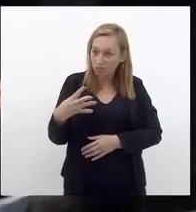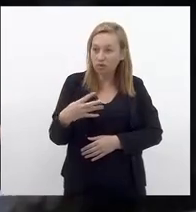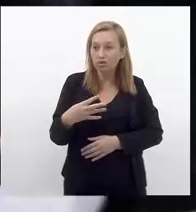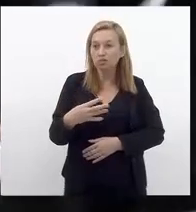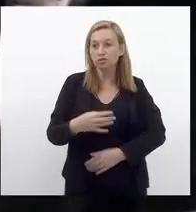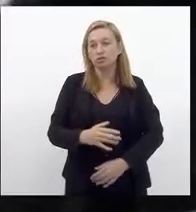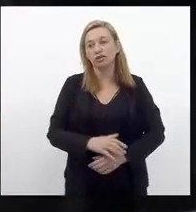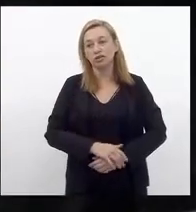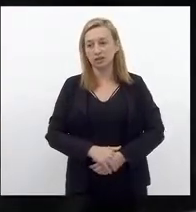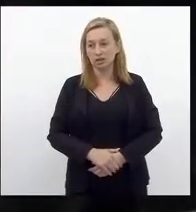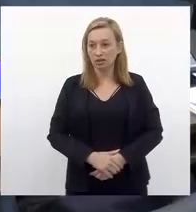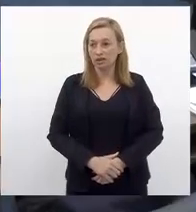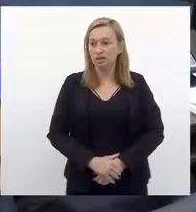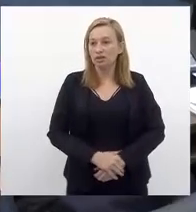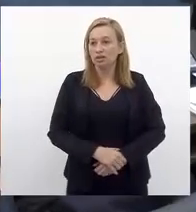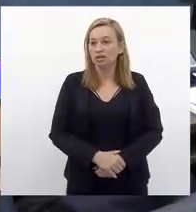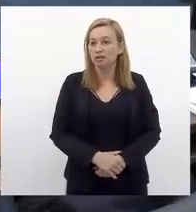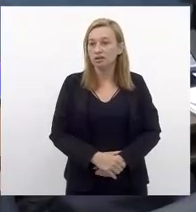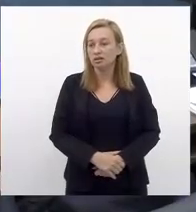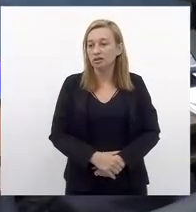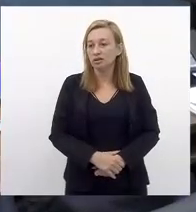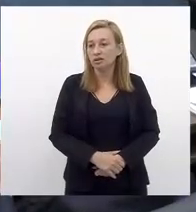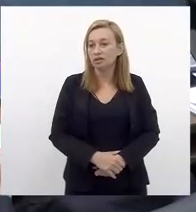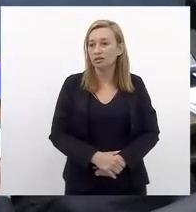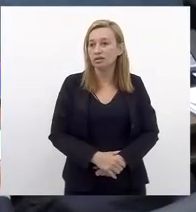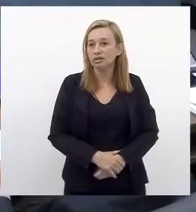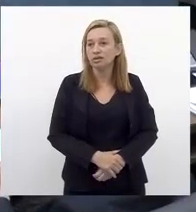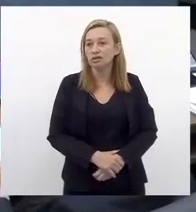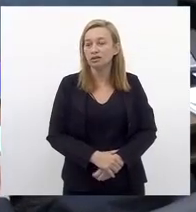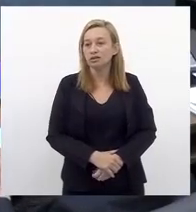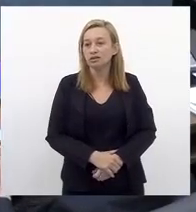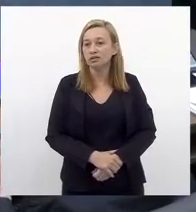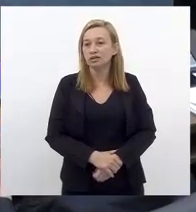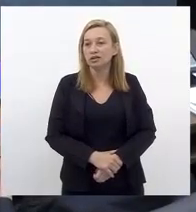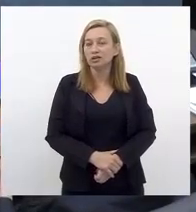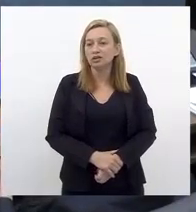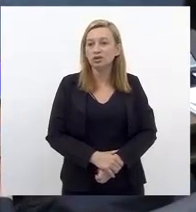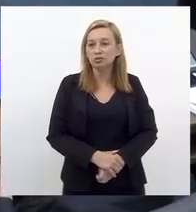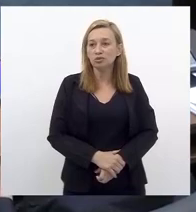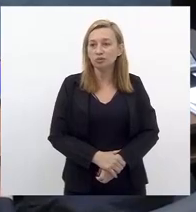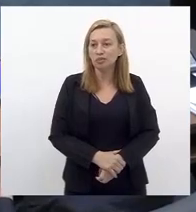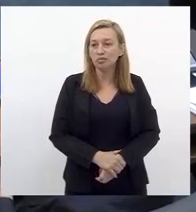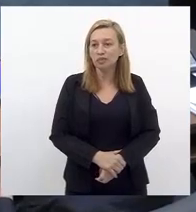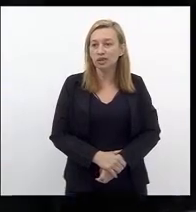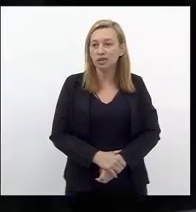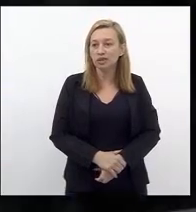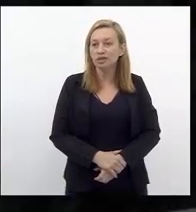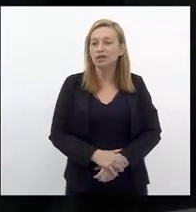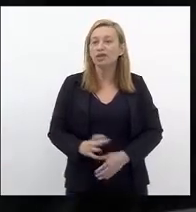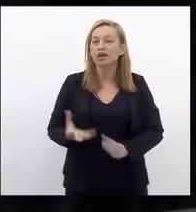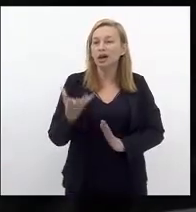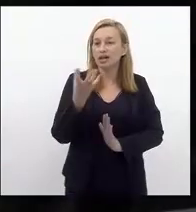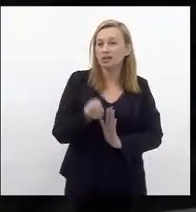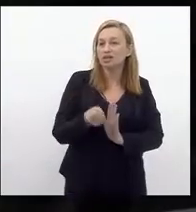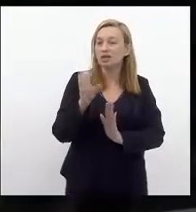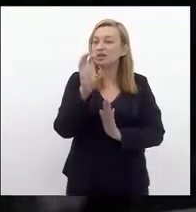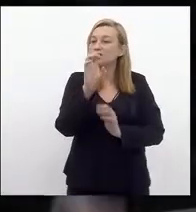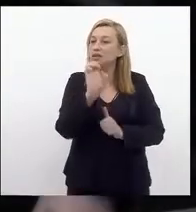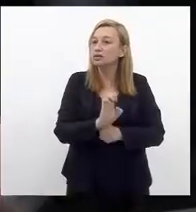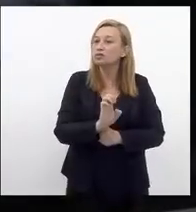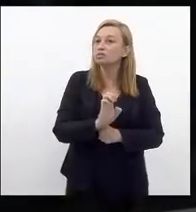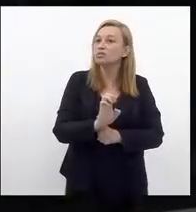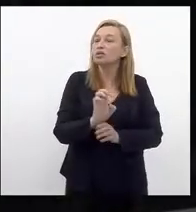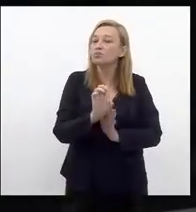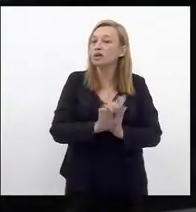E aí ah ah tá no finalzinho também favorável com subemenda à